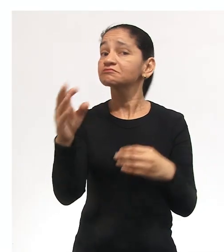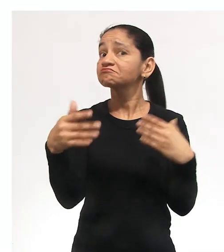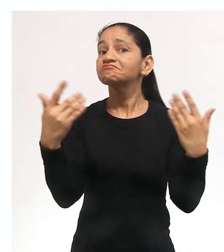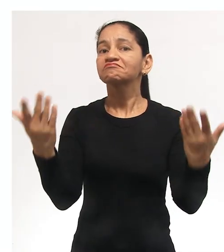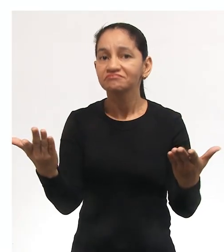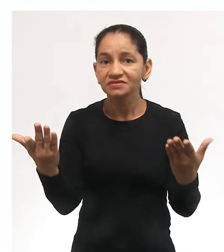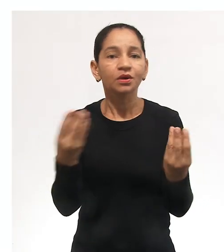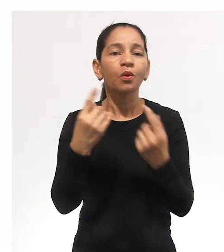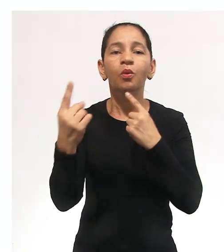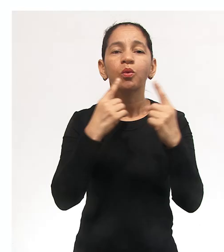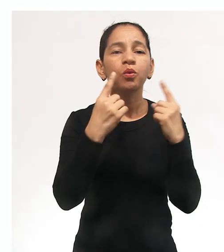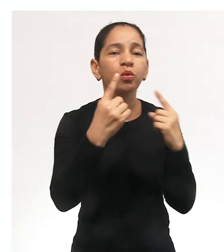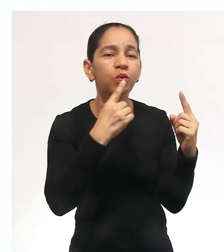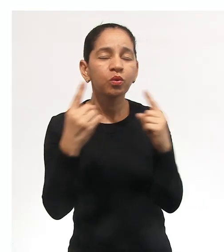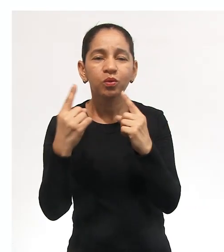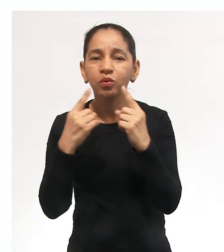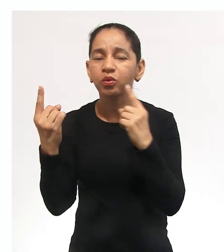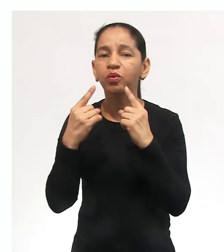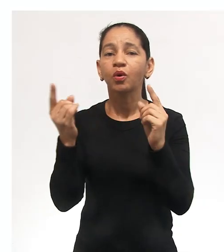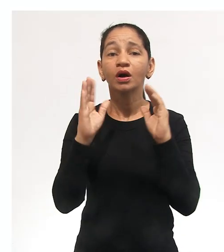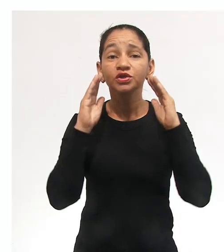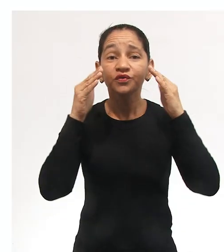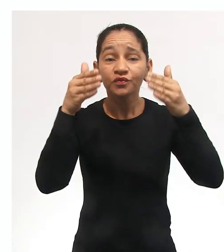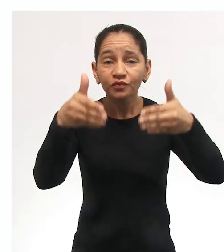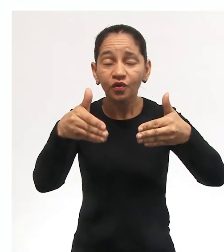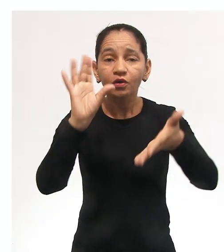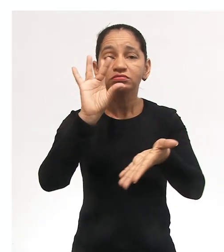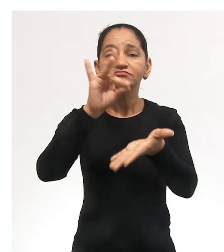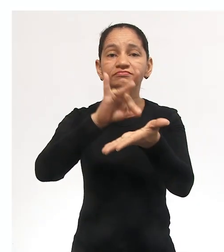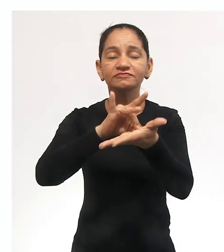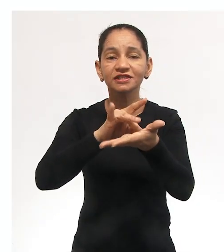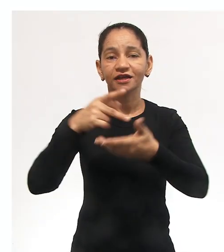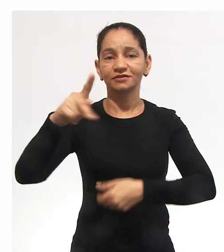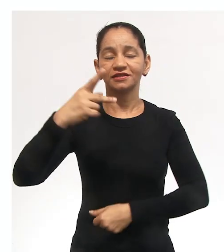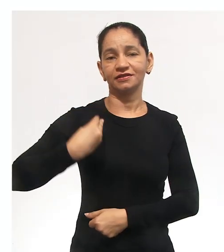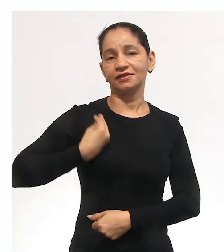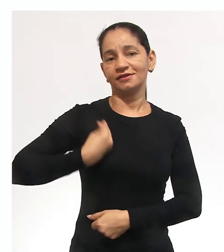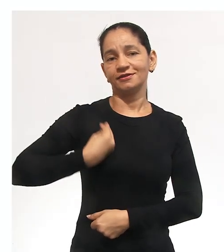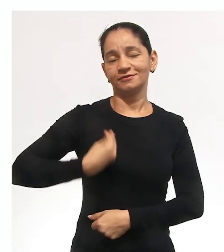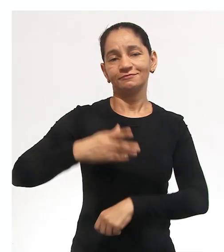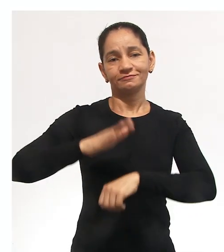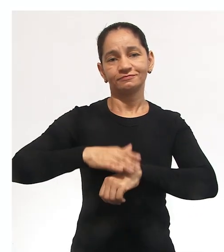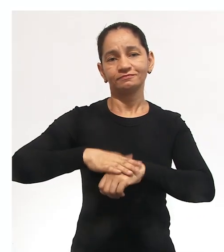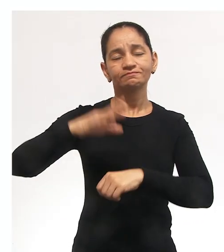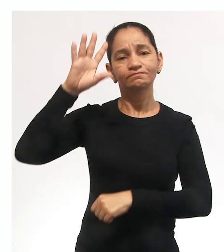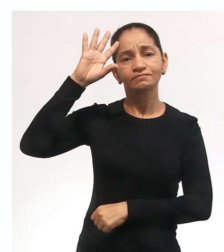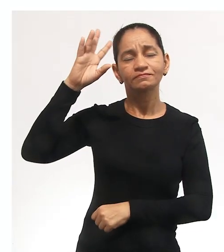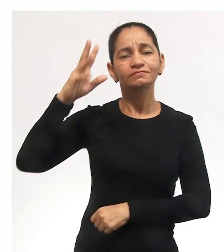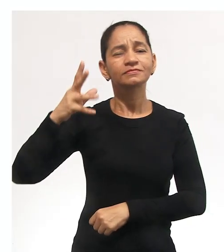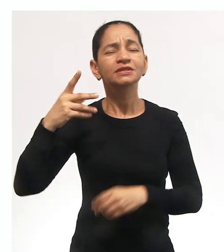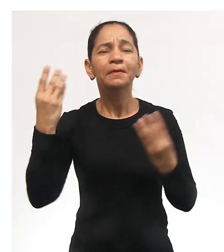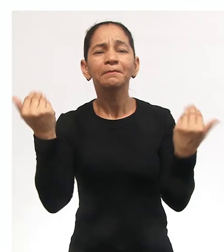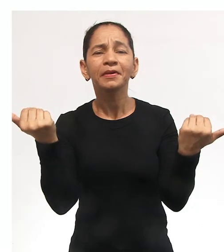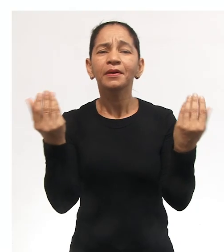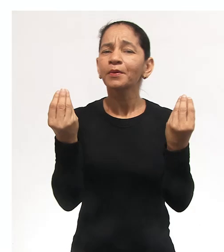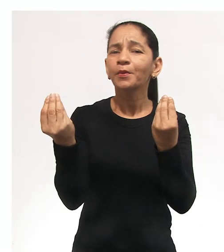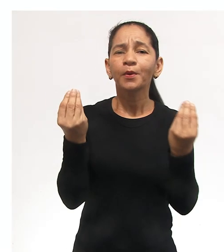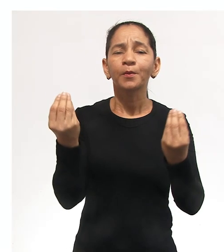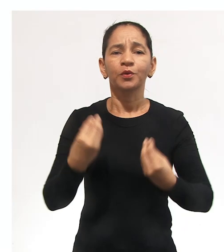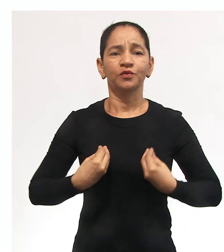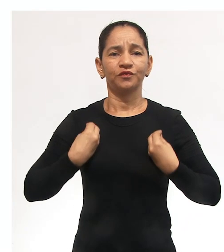de alfabetização, focado na realidade do aluno e na reflexão sobre a